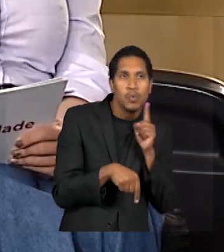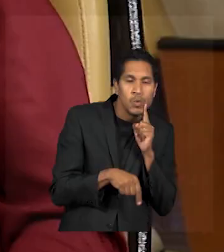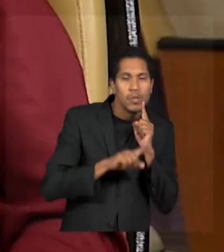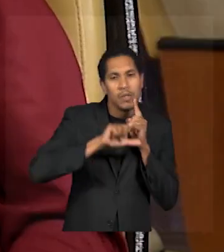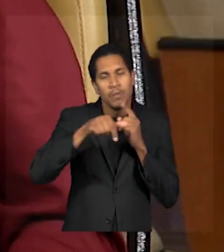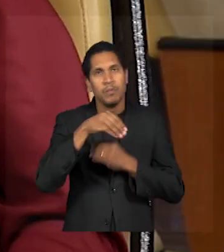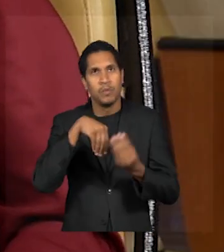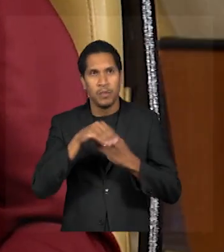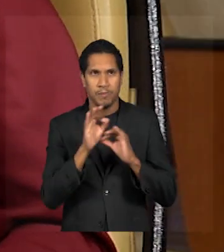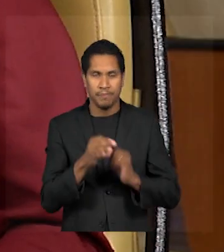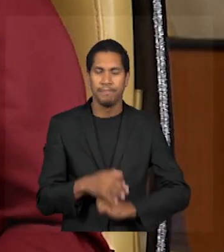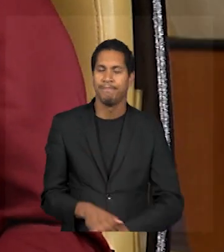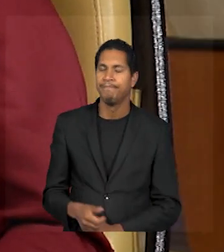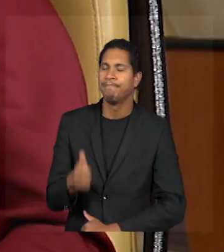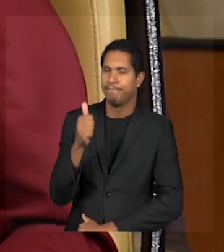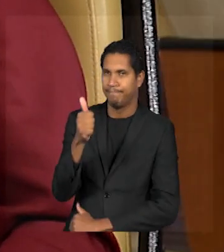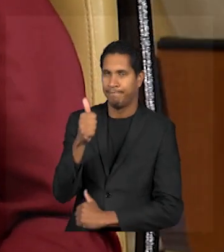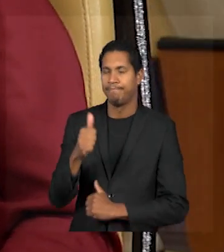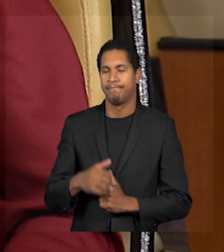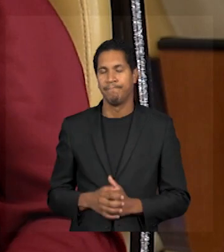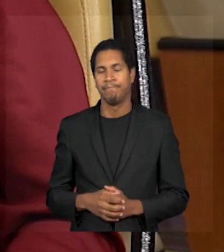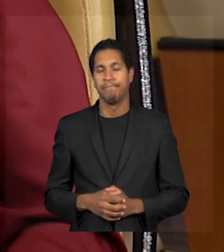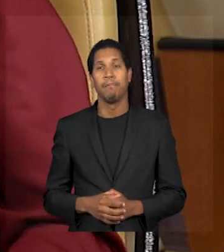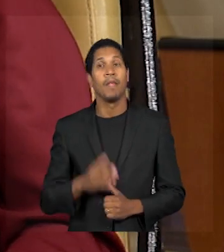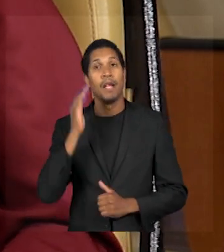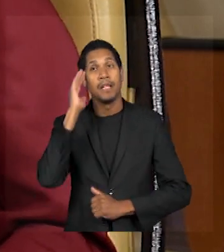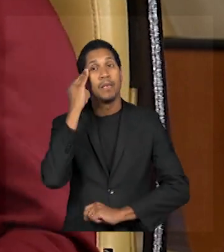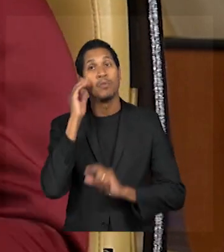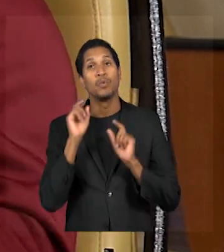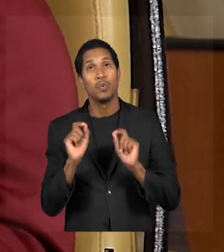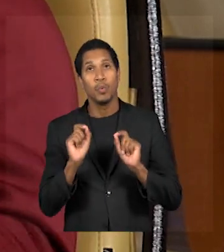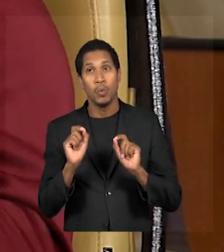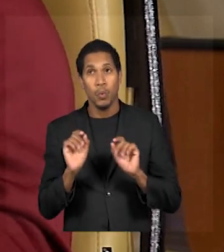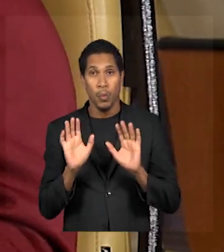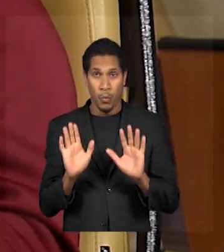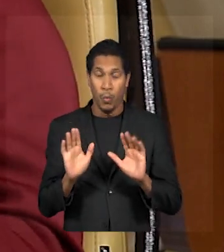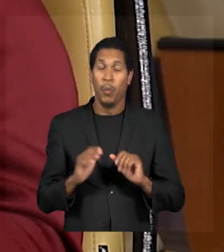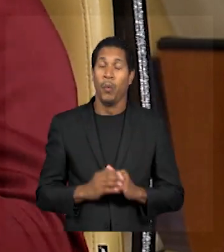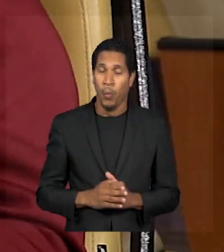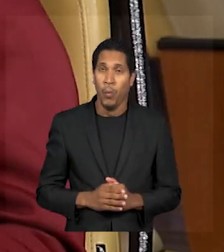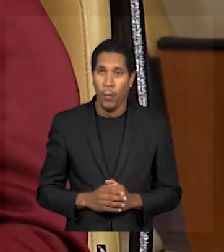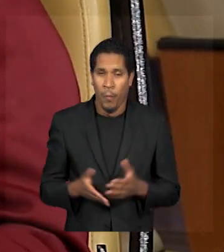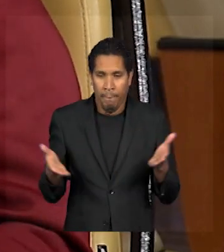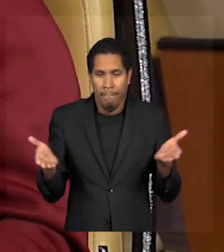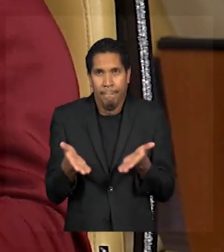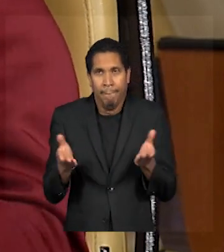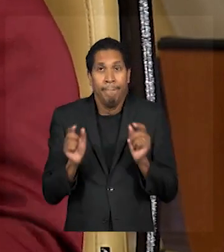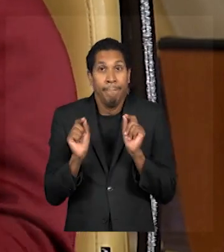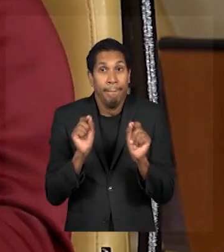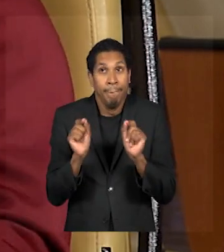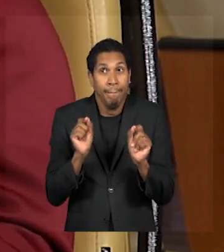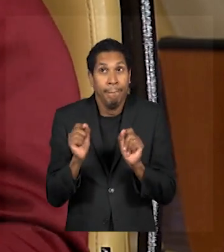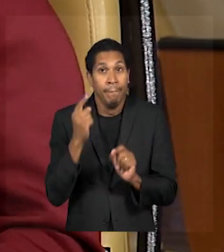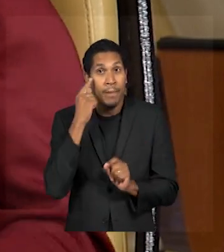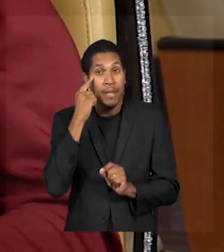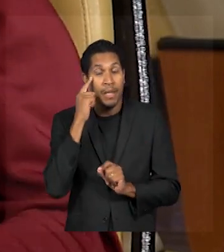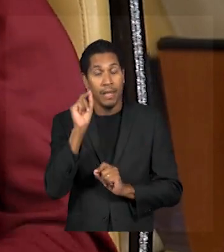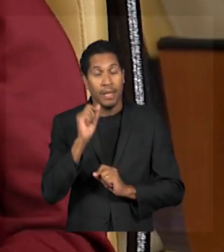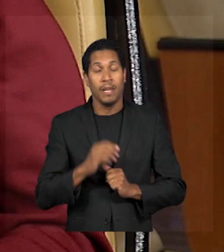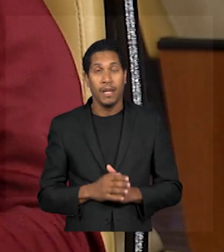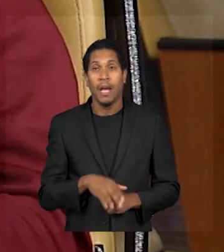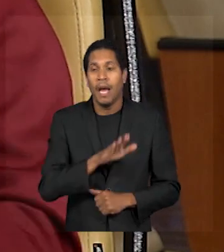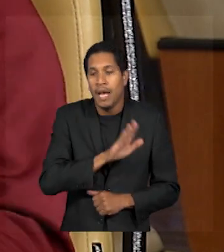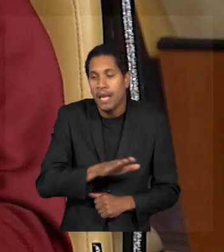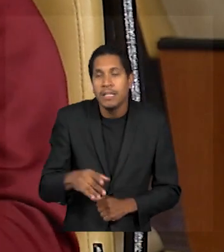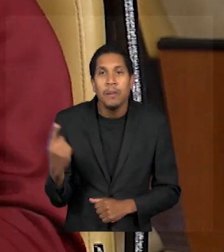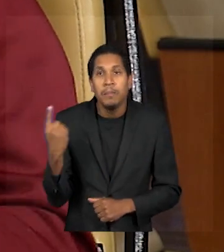mistura? Perfeito, eu acho que é muito interessante. Nós entendemos da seguinte... o entendimento hoje, nesse sentido, é que a